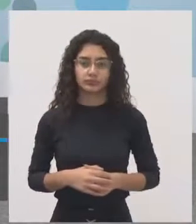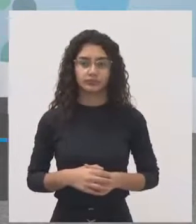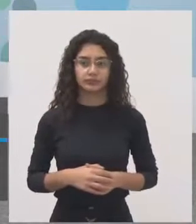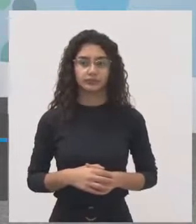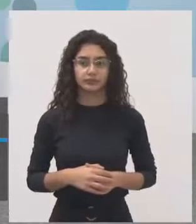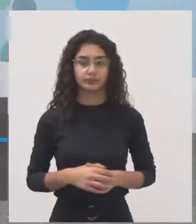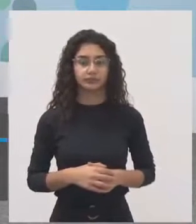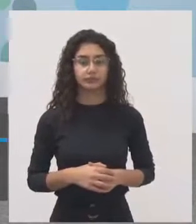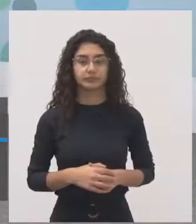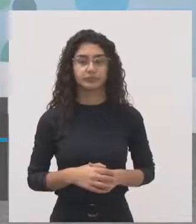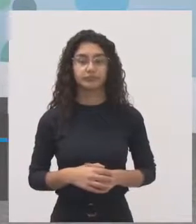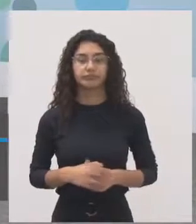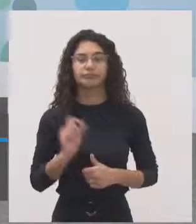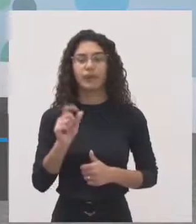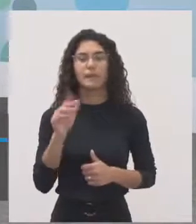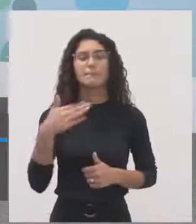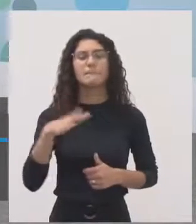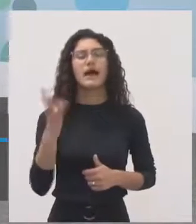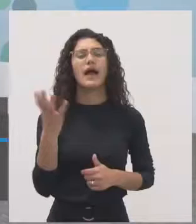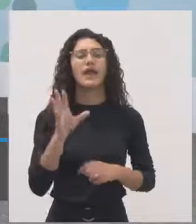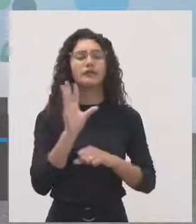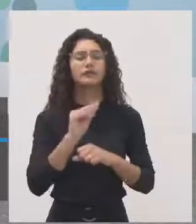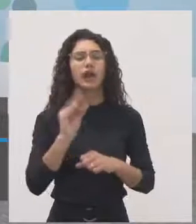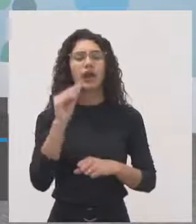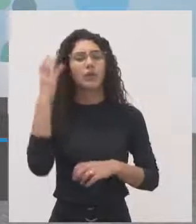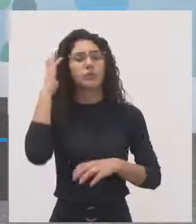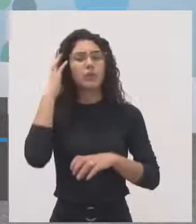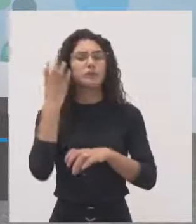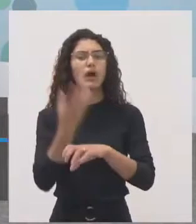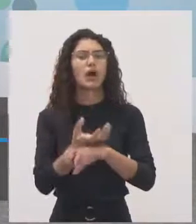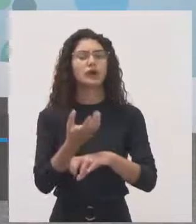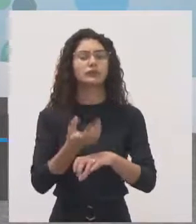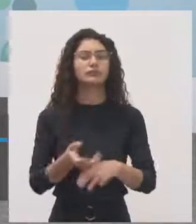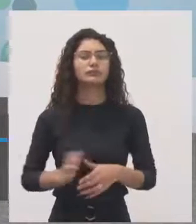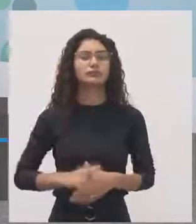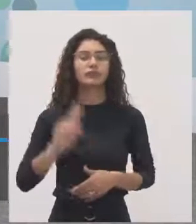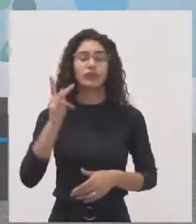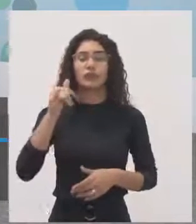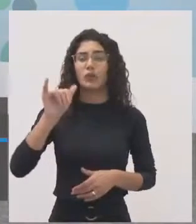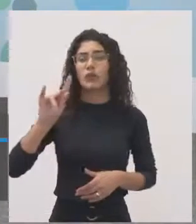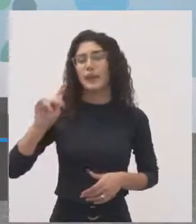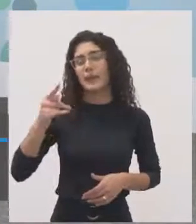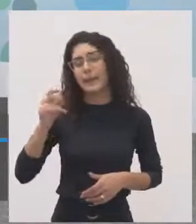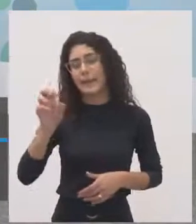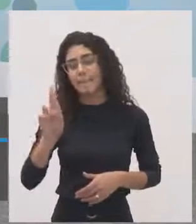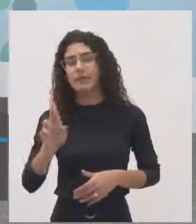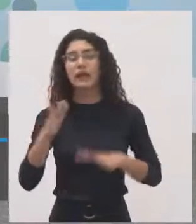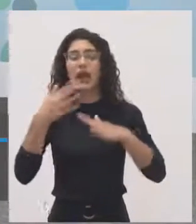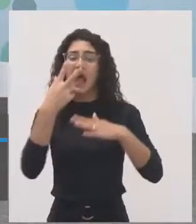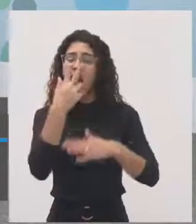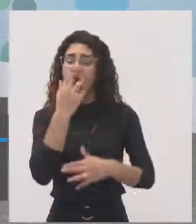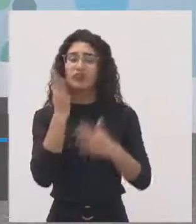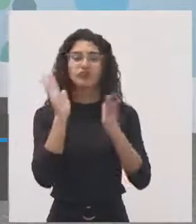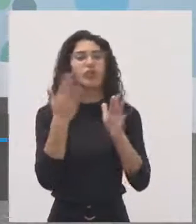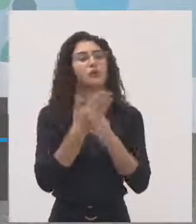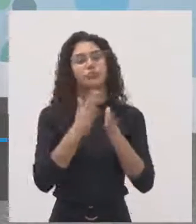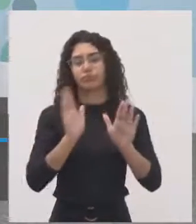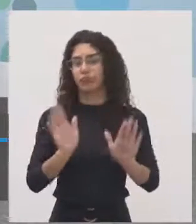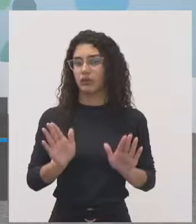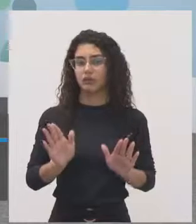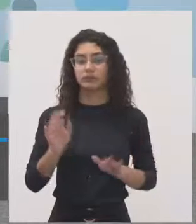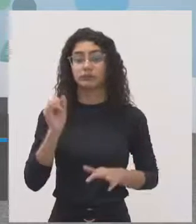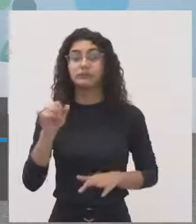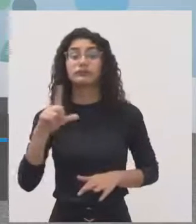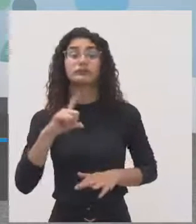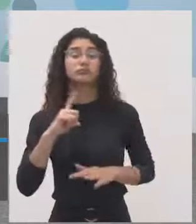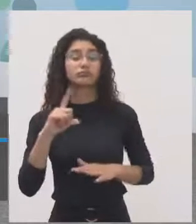Vamos lá, Giovanni? O que mais você quer falar aí do podcast? Então, o Reaper, eu acho que a gente já... Zerou? Zeramos. Se tiver